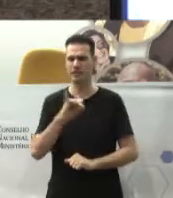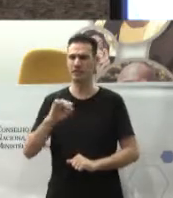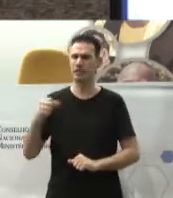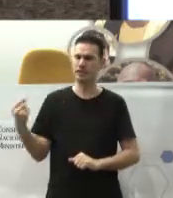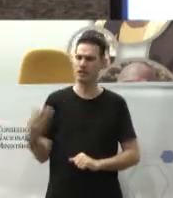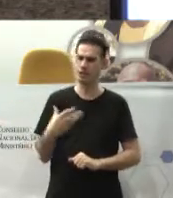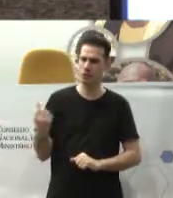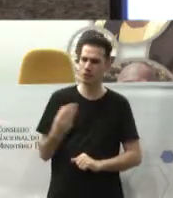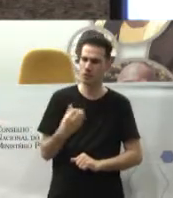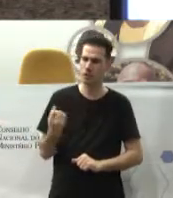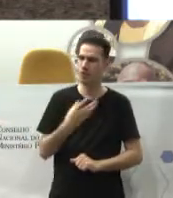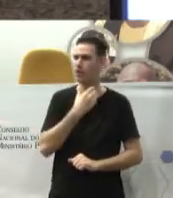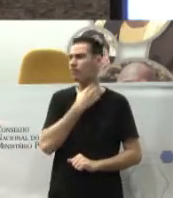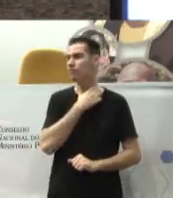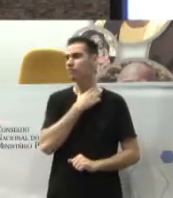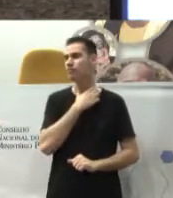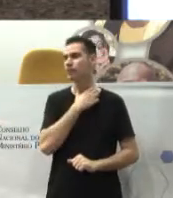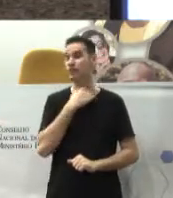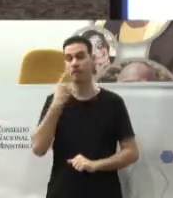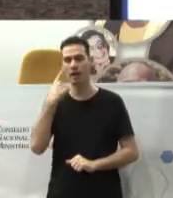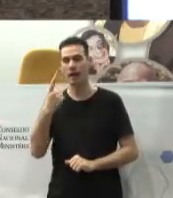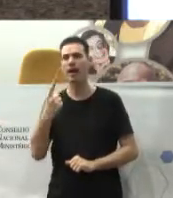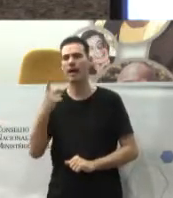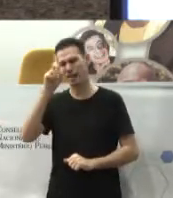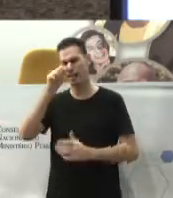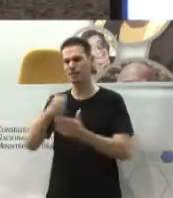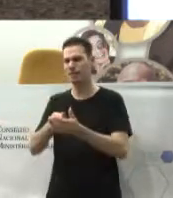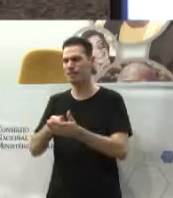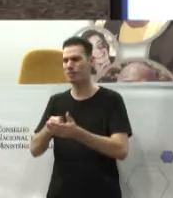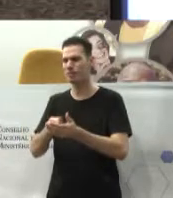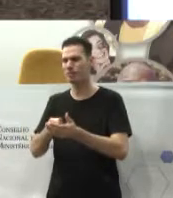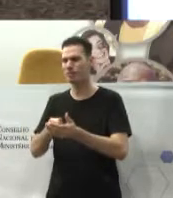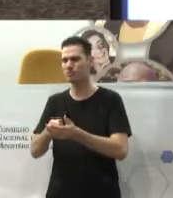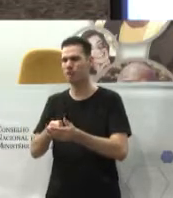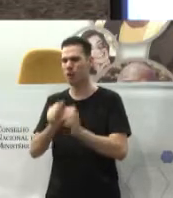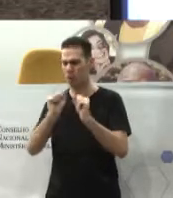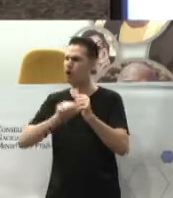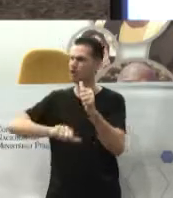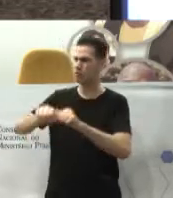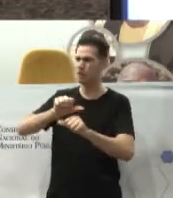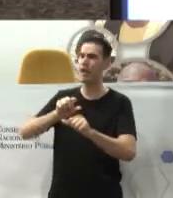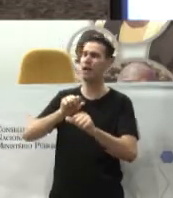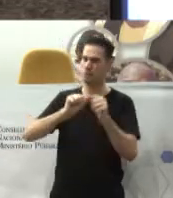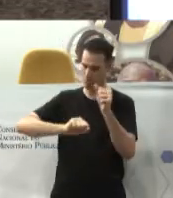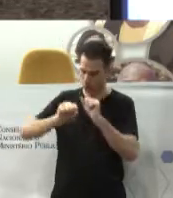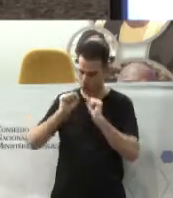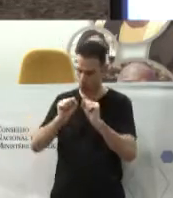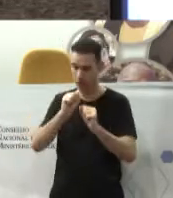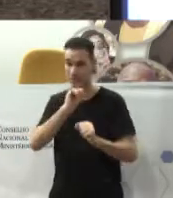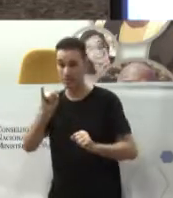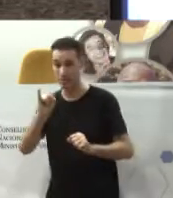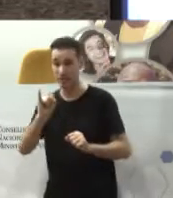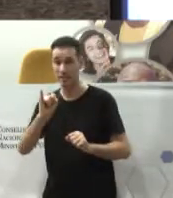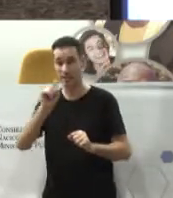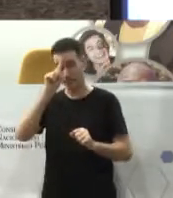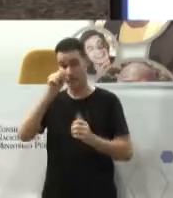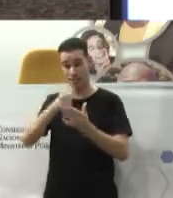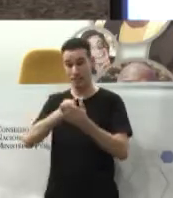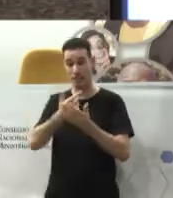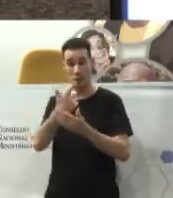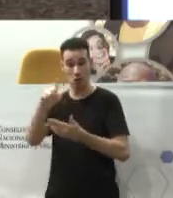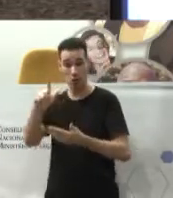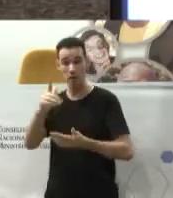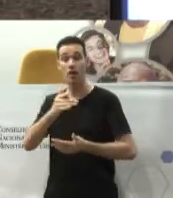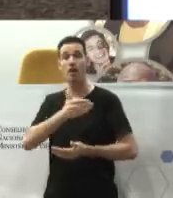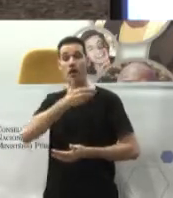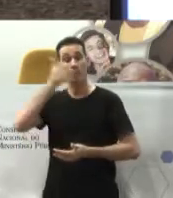dessa nova autocomposição seja mais adequada ao caso concreto. E aí, se nós formos para a nossa resolução número 179 do CNMP,